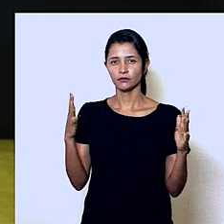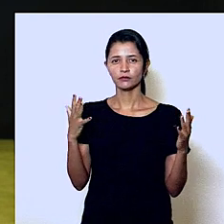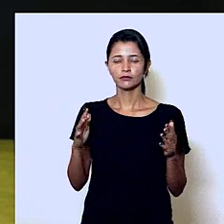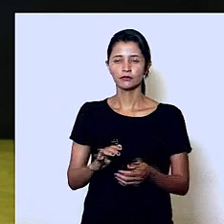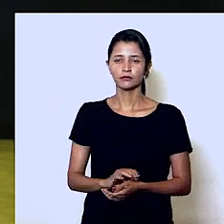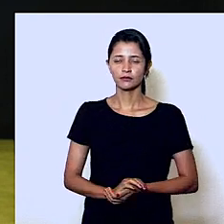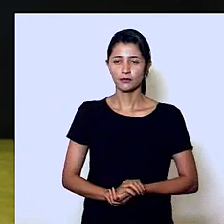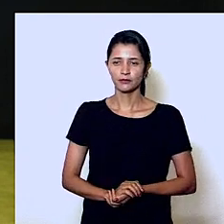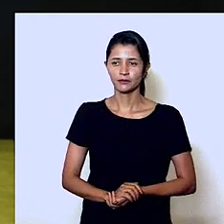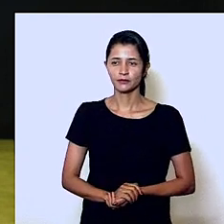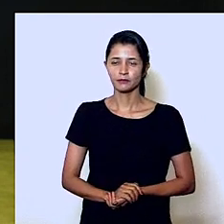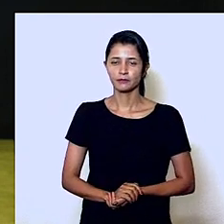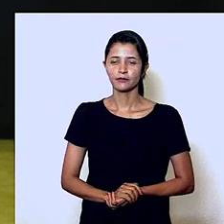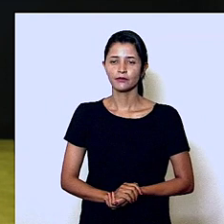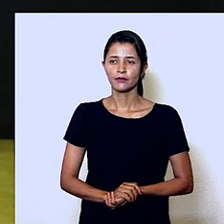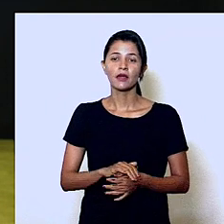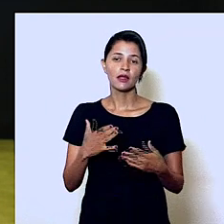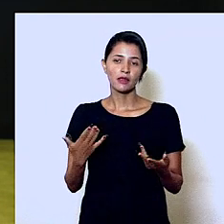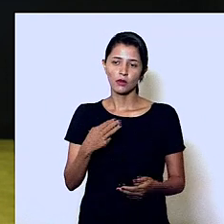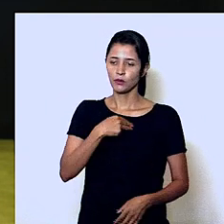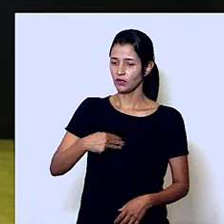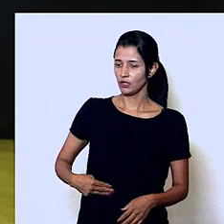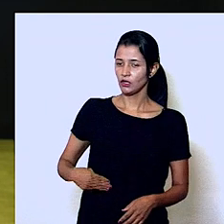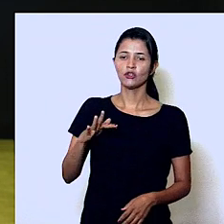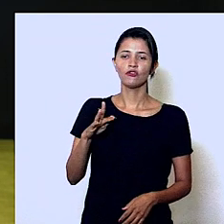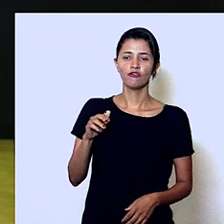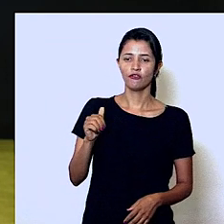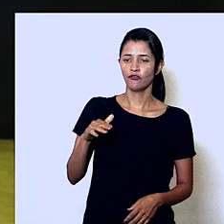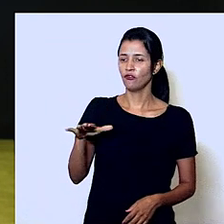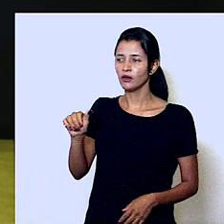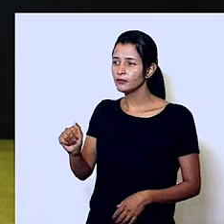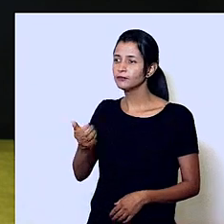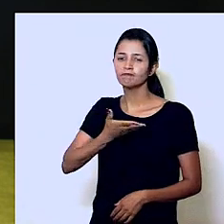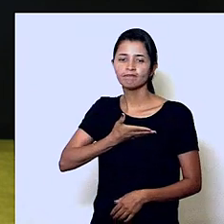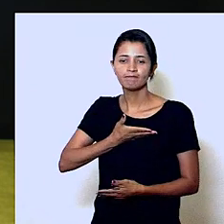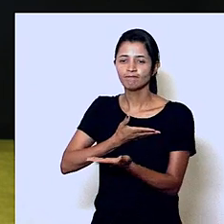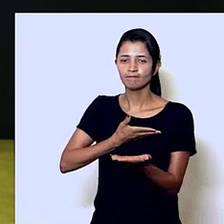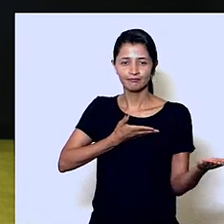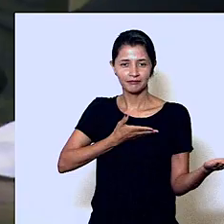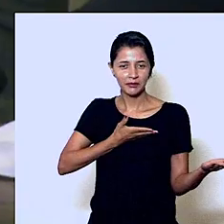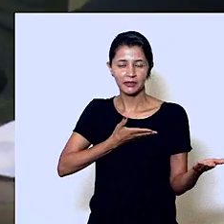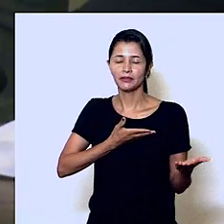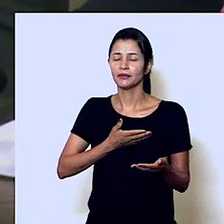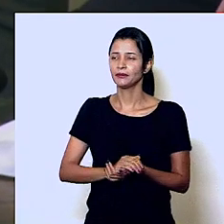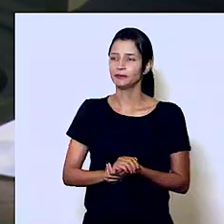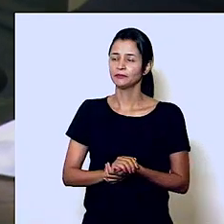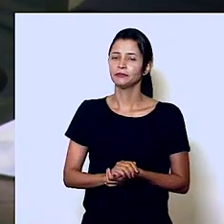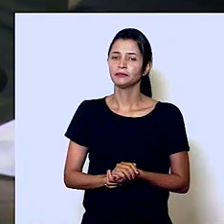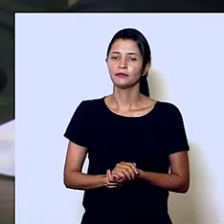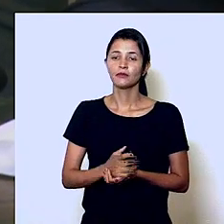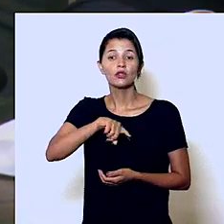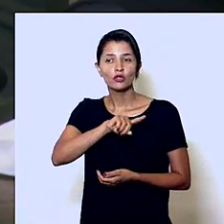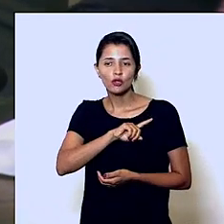Bem, então, ministro França, queridos colegas, amigos, nós nos encaminhamos para